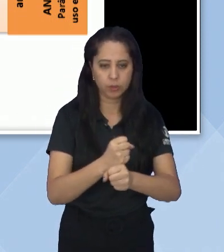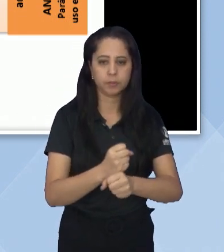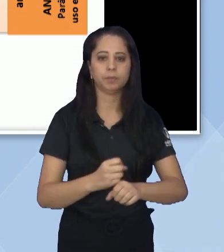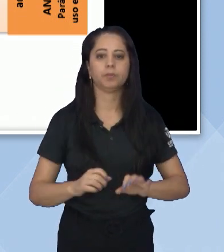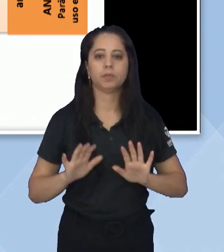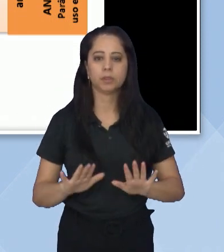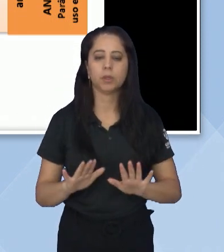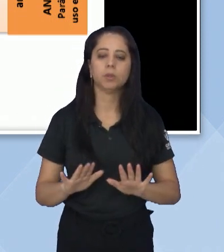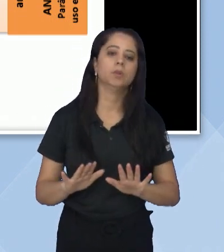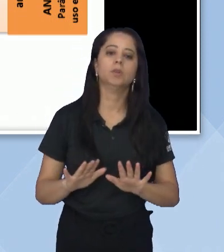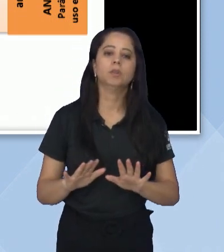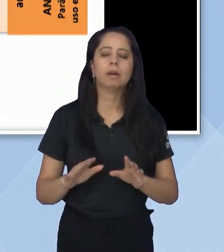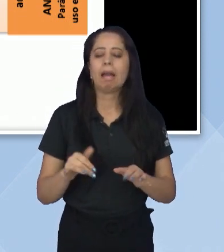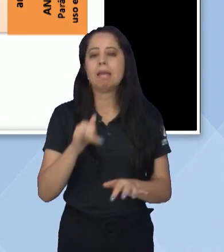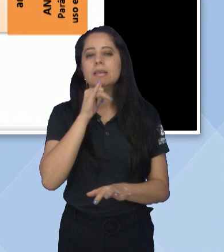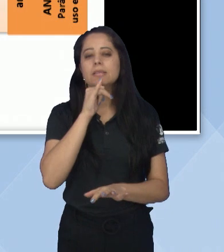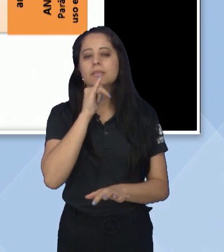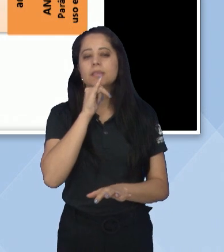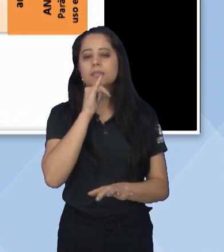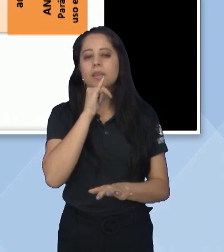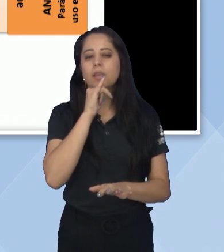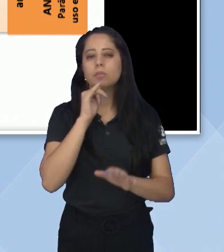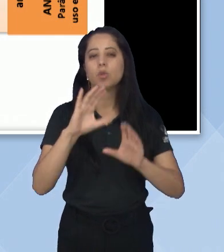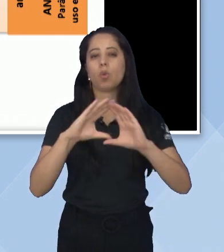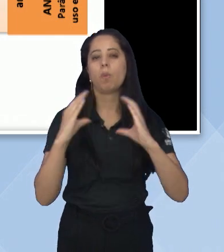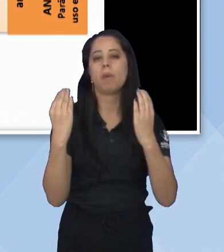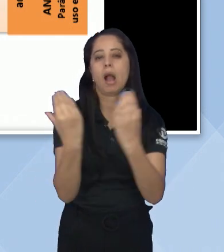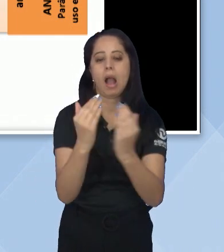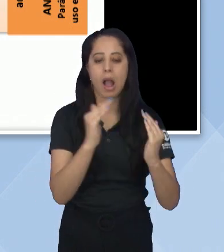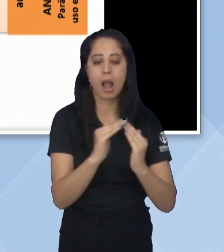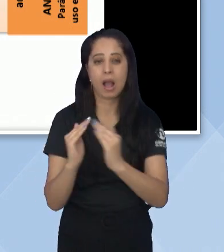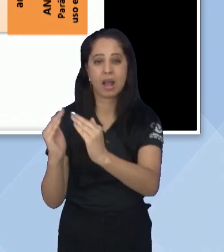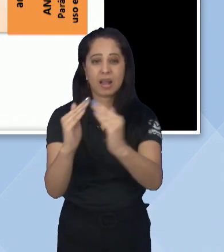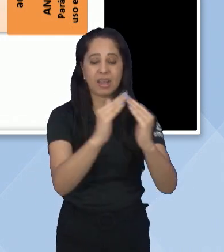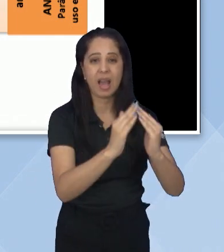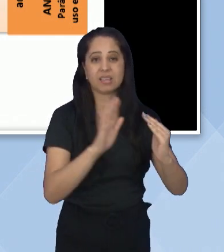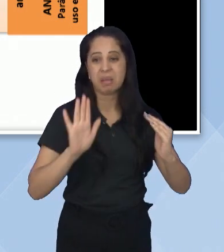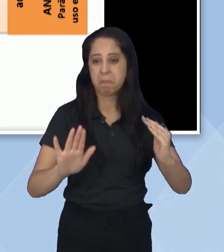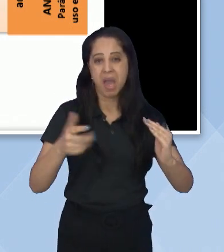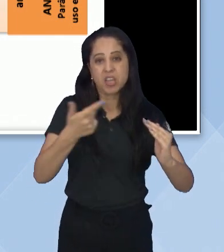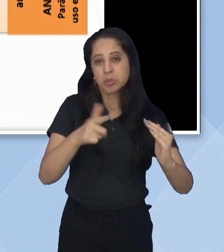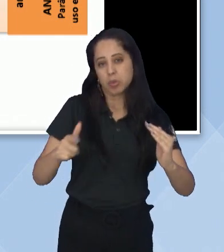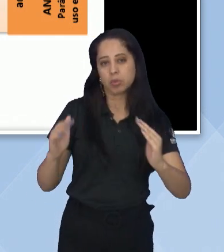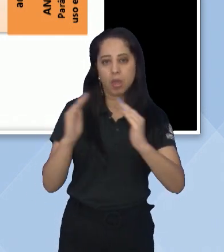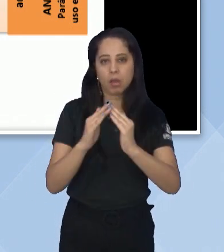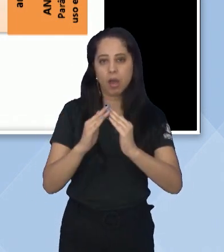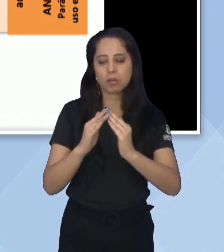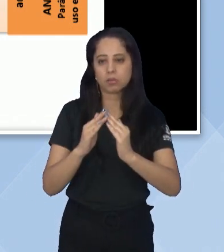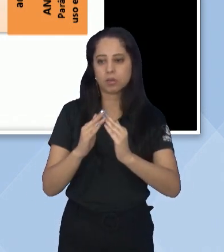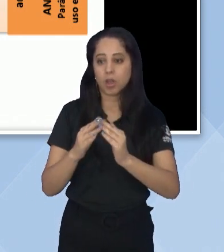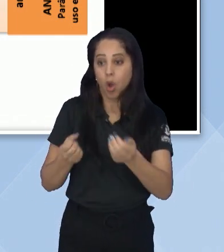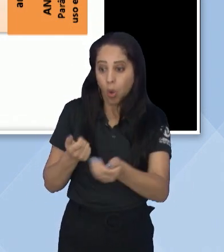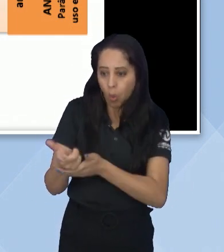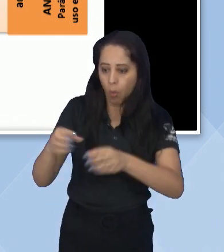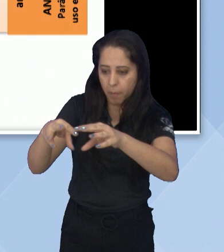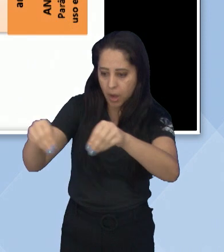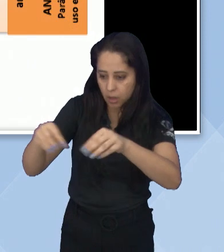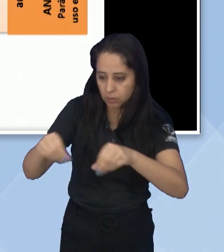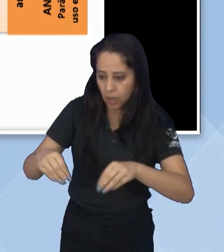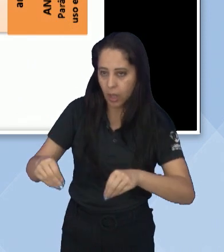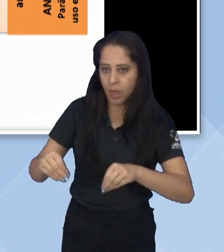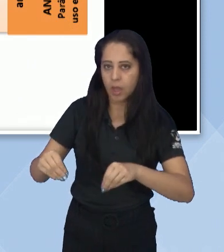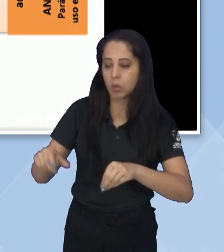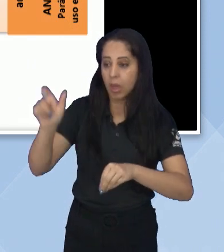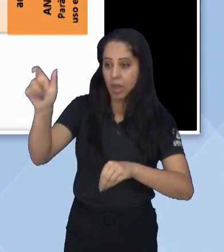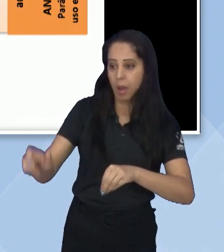é como se fosse um conjunto habitacional de casa sem casa cada um compra sua unidade constrói só a sua casa naquela unidade só que